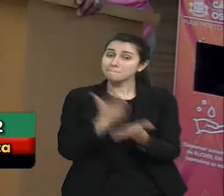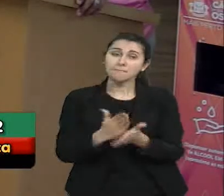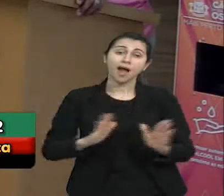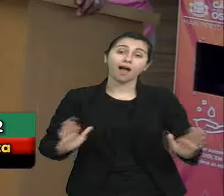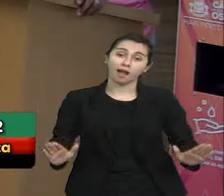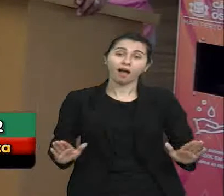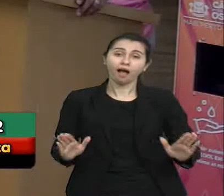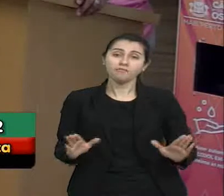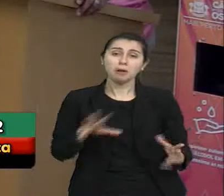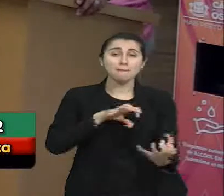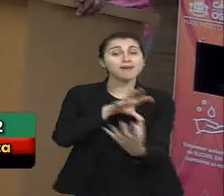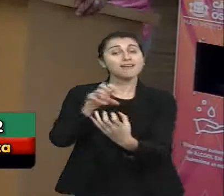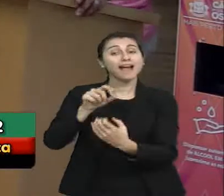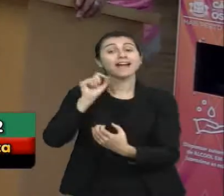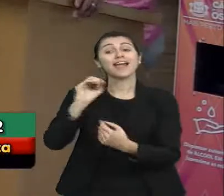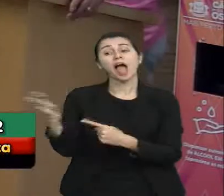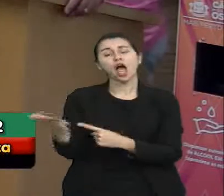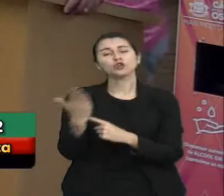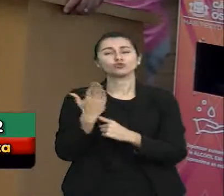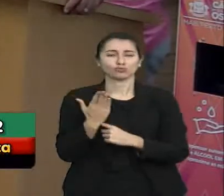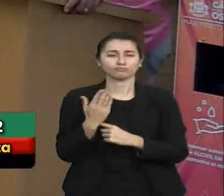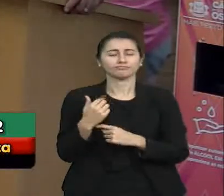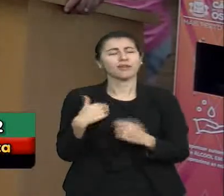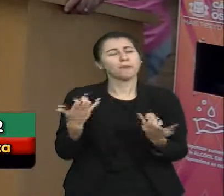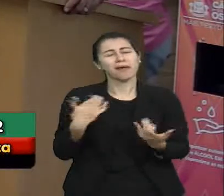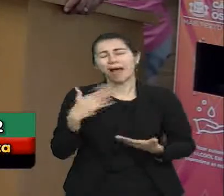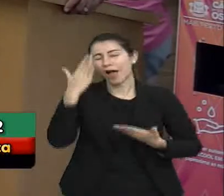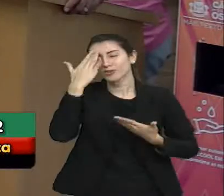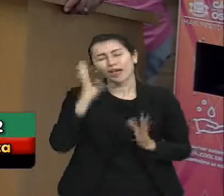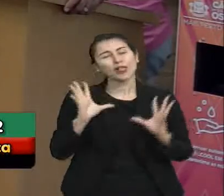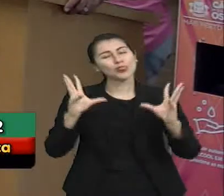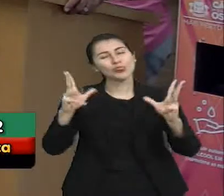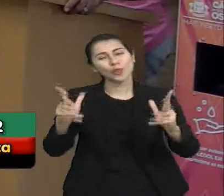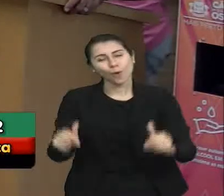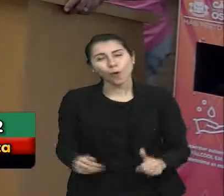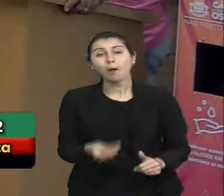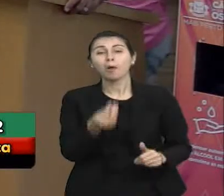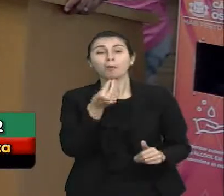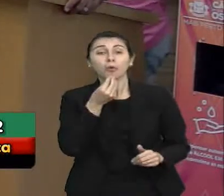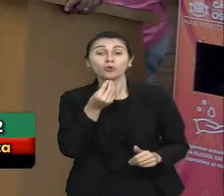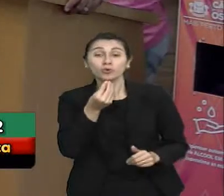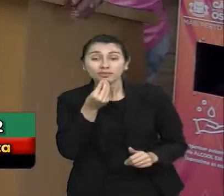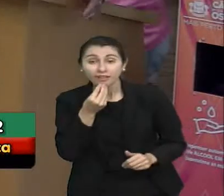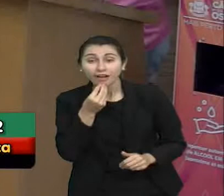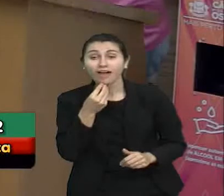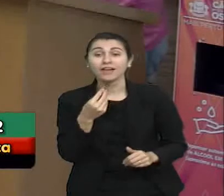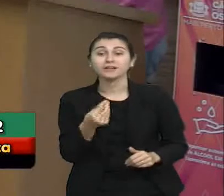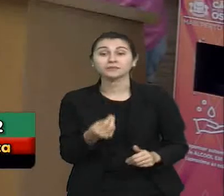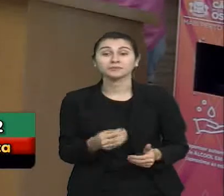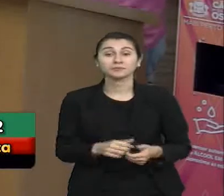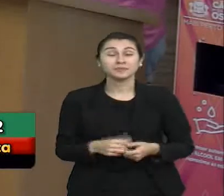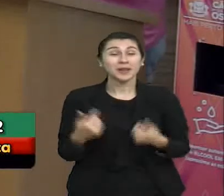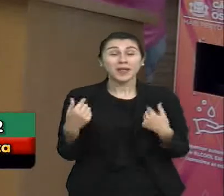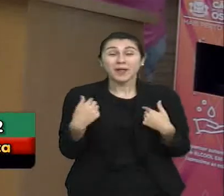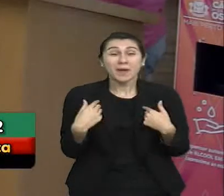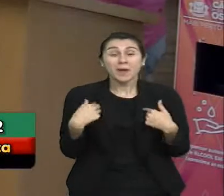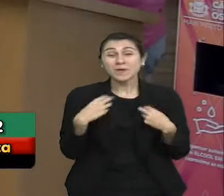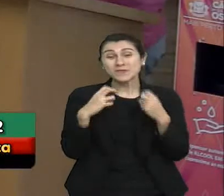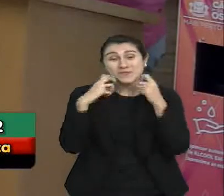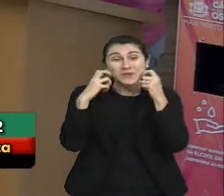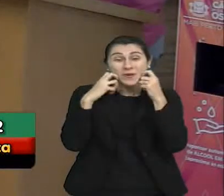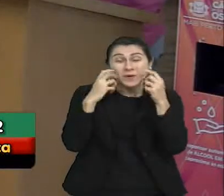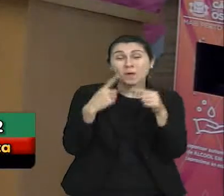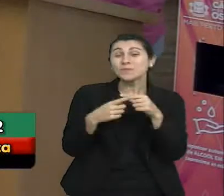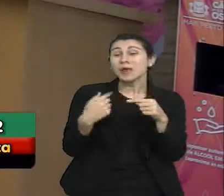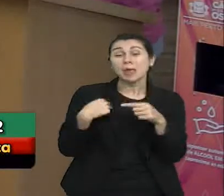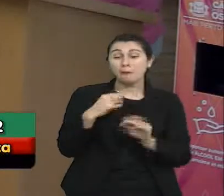Tá? Então, eu só gostaria mesmo de agradecer a todos pela oportunidade. Eu estou até meio sem graça, porque eu não tinha preparado absolutamente